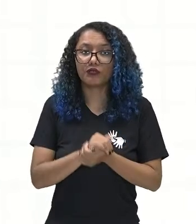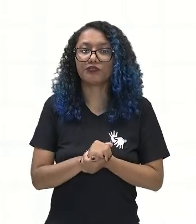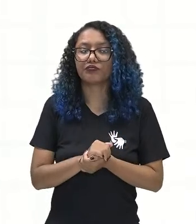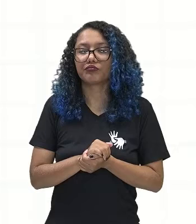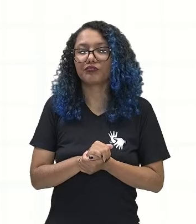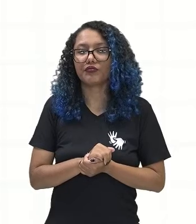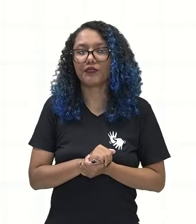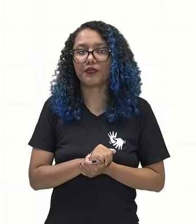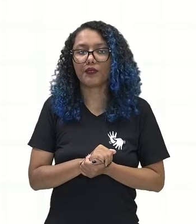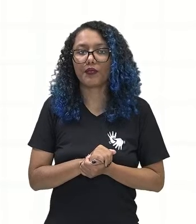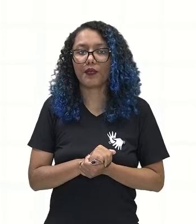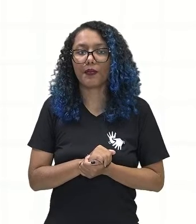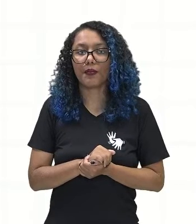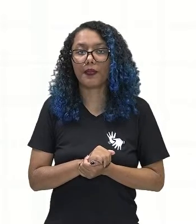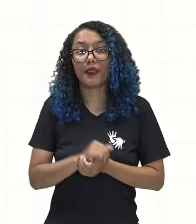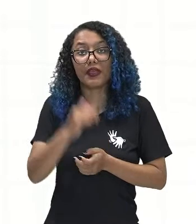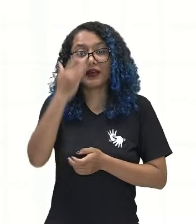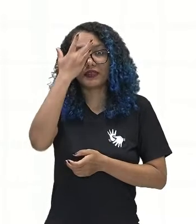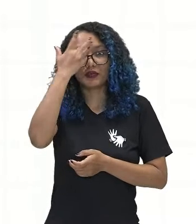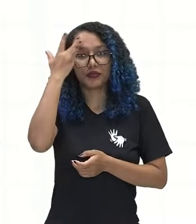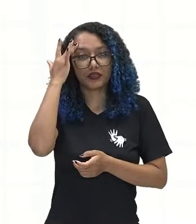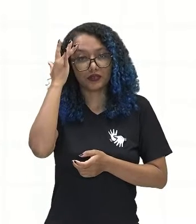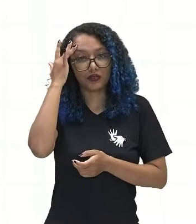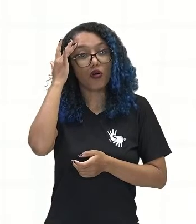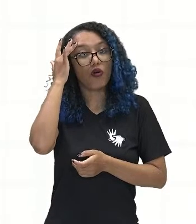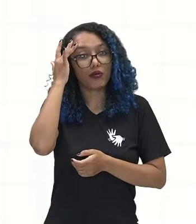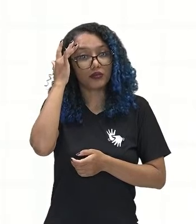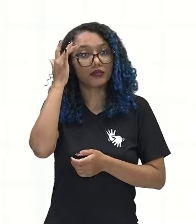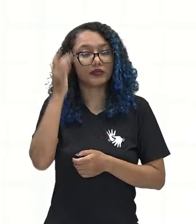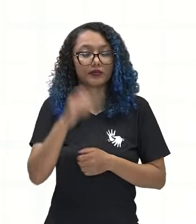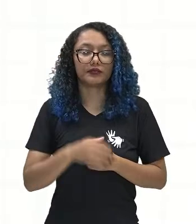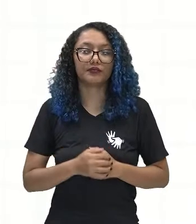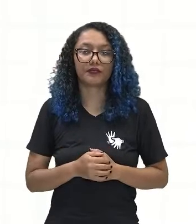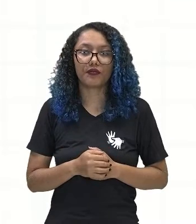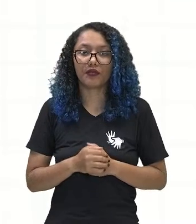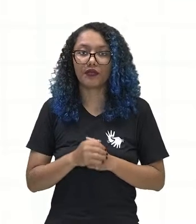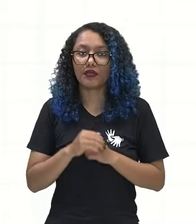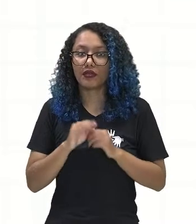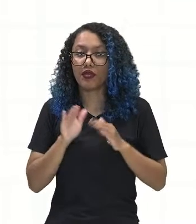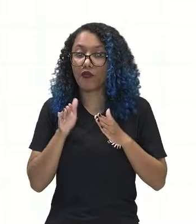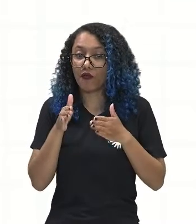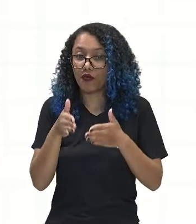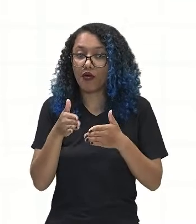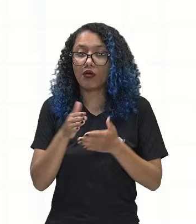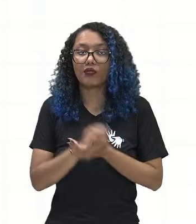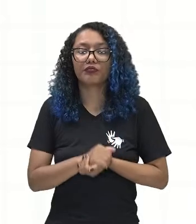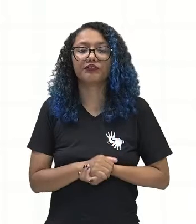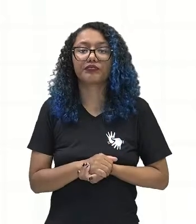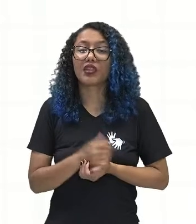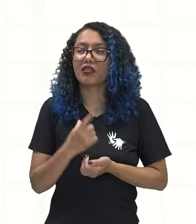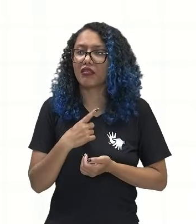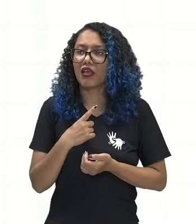um público-alvo específico, né? E atingir um propósito comunicativo, essa